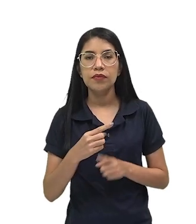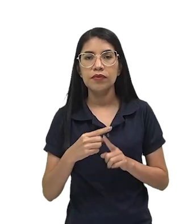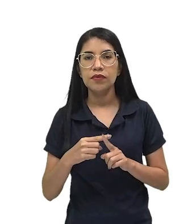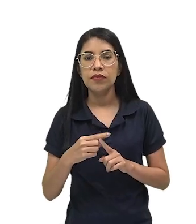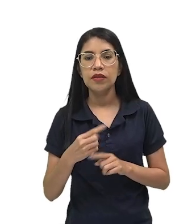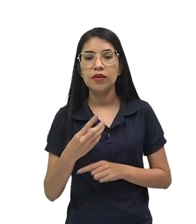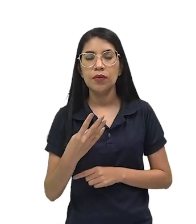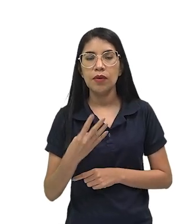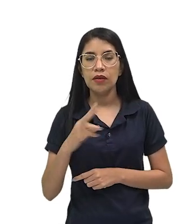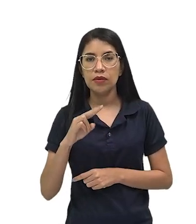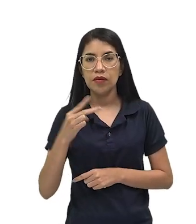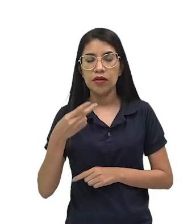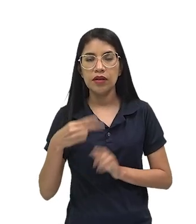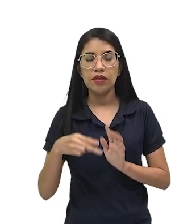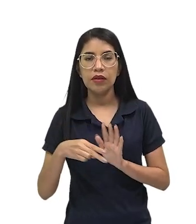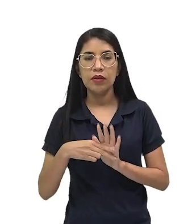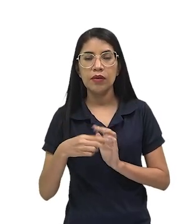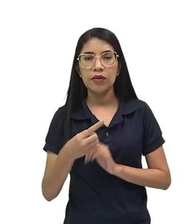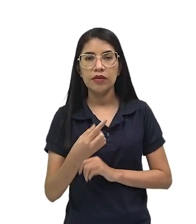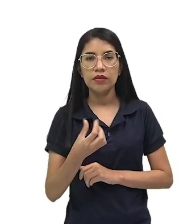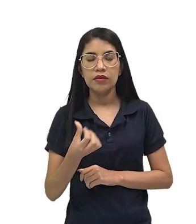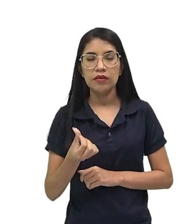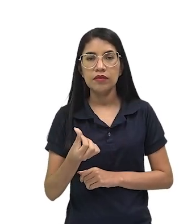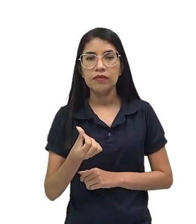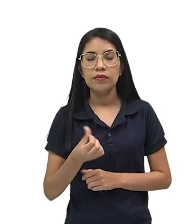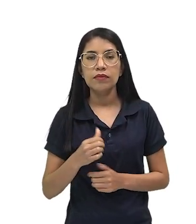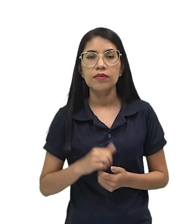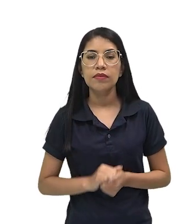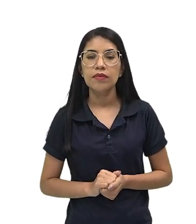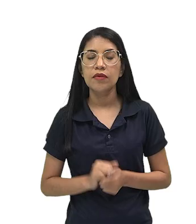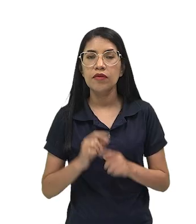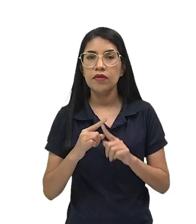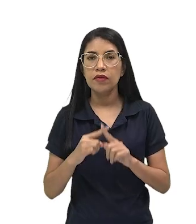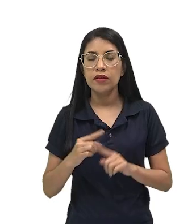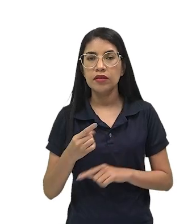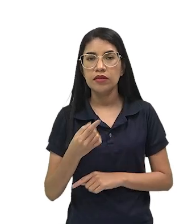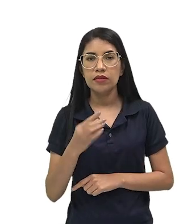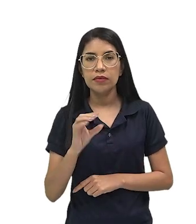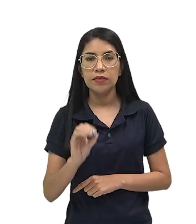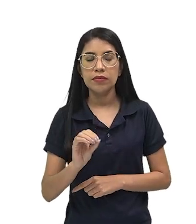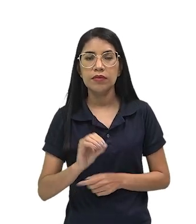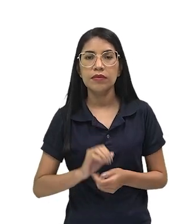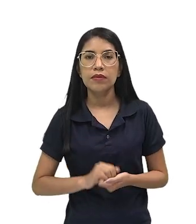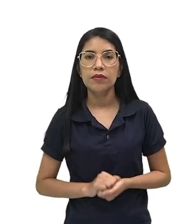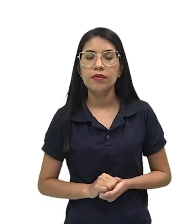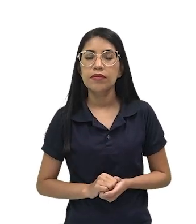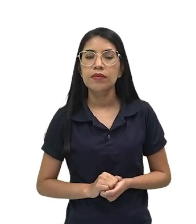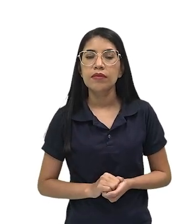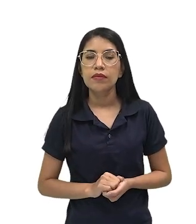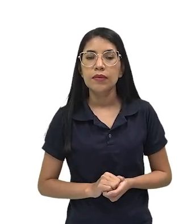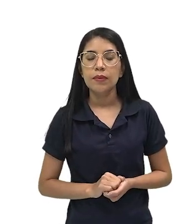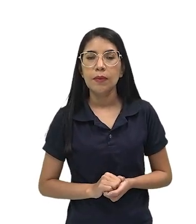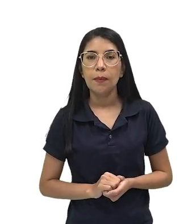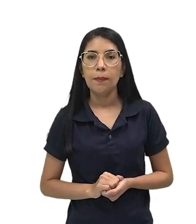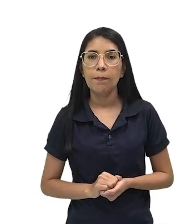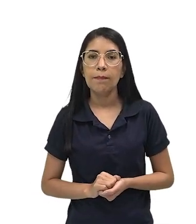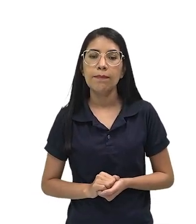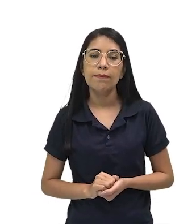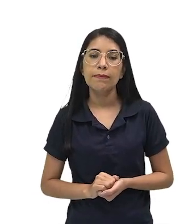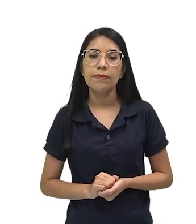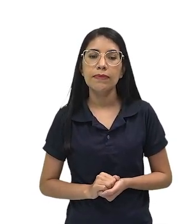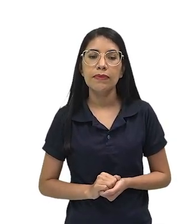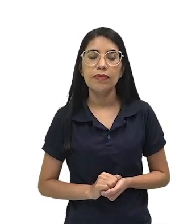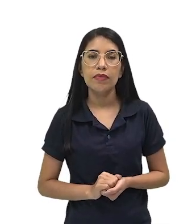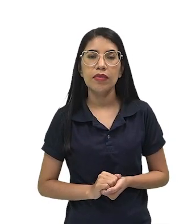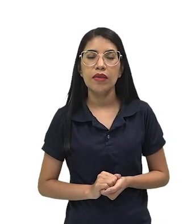3,1 vezes 4 ao quadrado, 16. Olha, vezes quanto? 10. Então, vamos ao volume, ó.